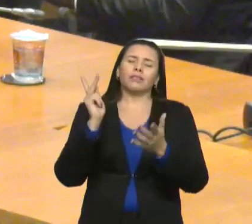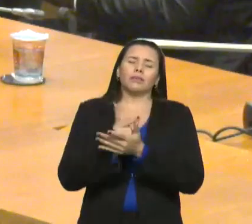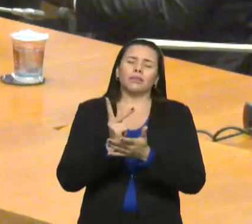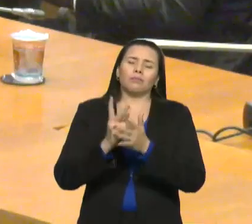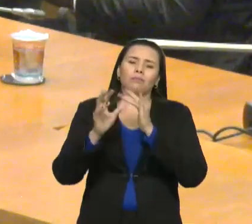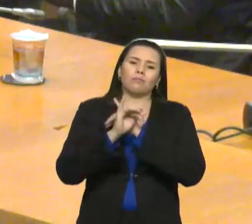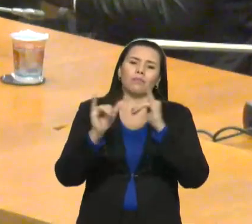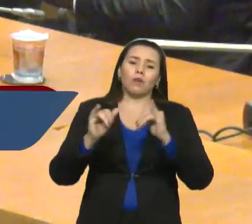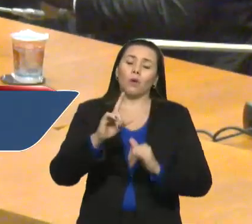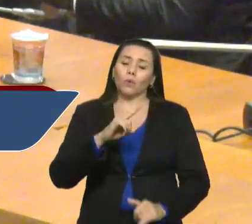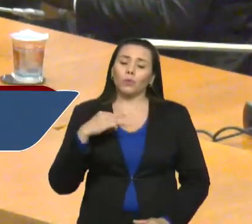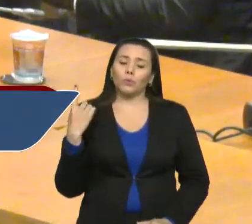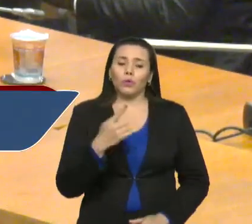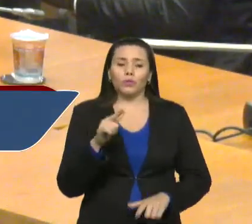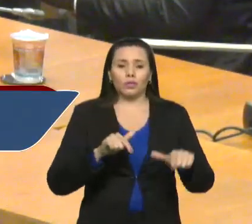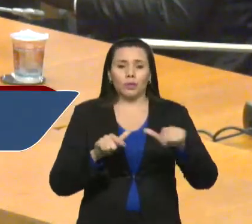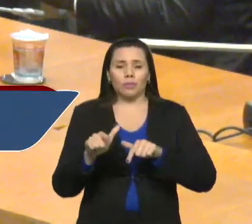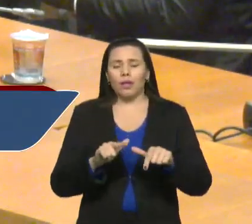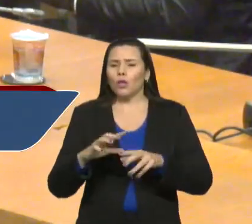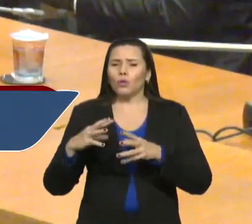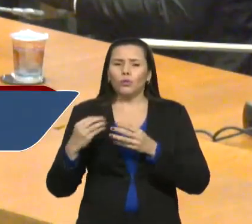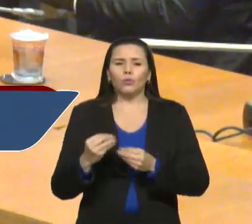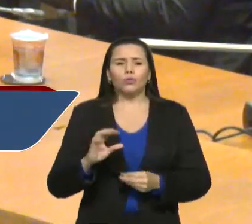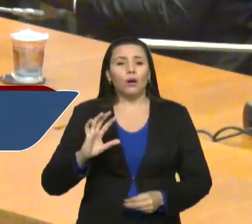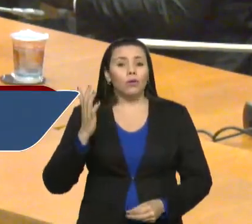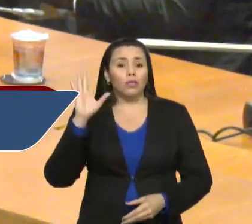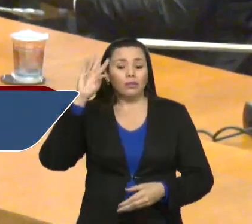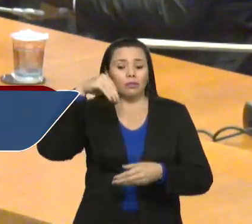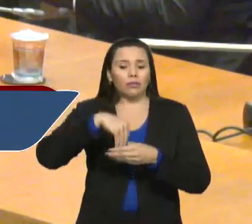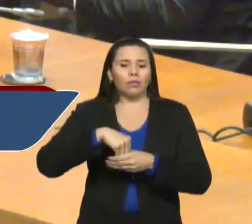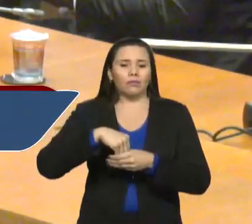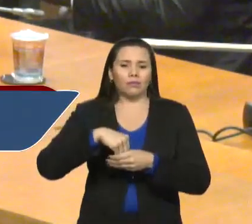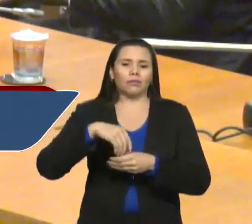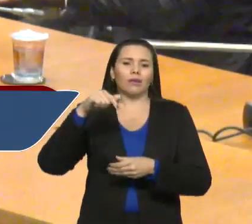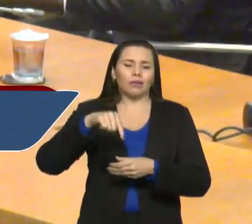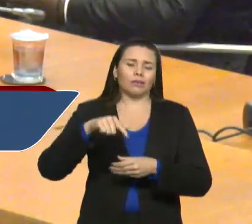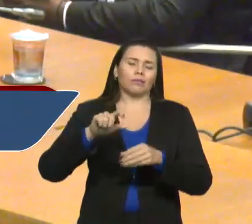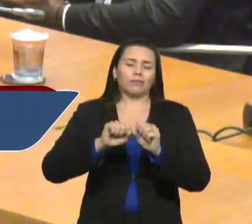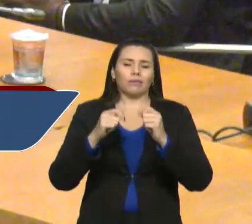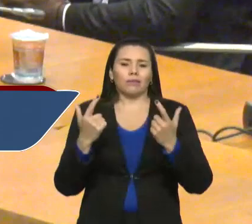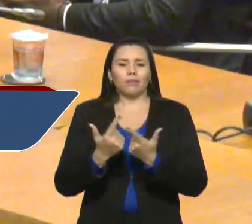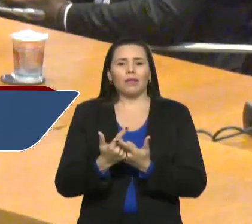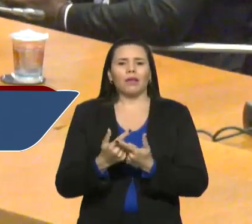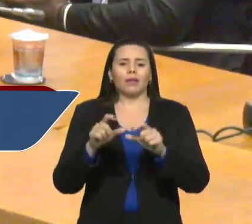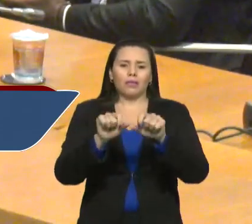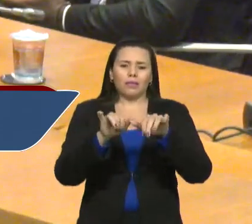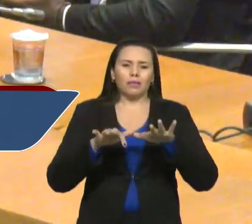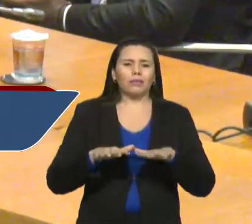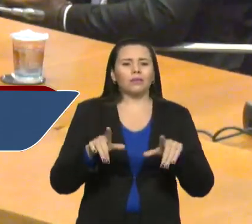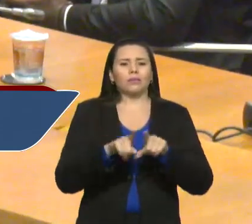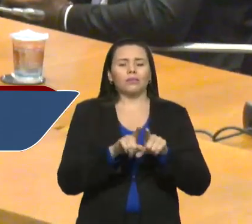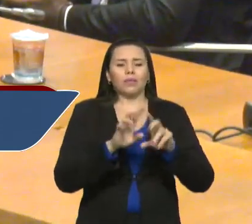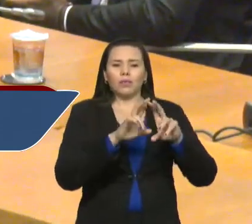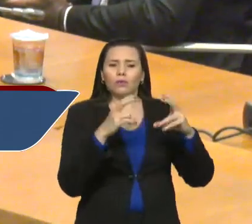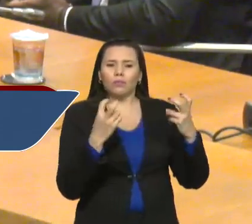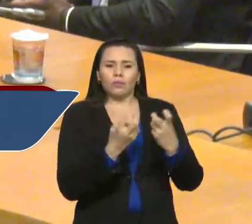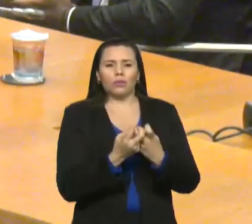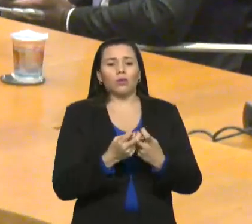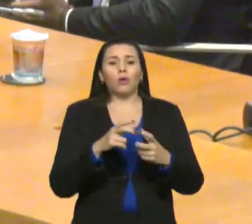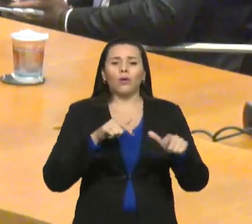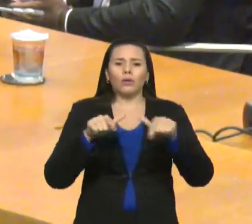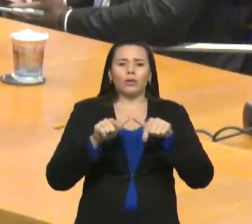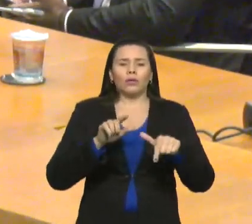daquilo que é produzido na Assembleia não só na exceções mas nas comissões o trabalho de cada